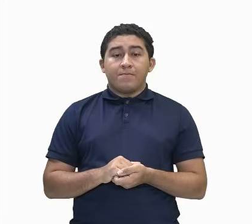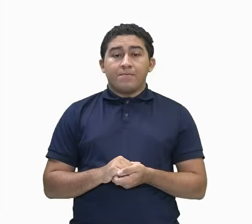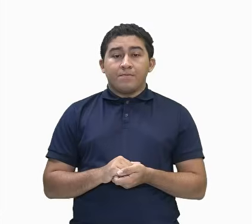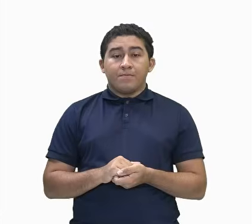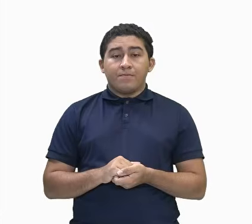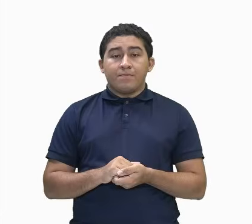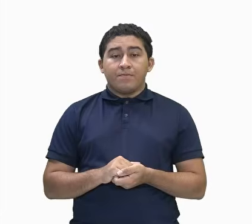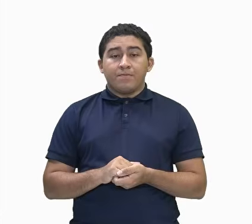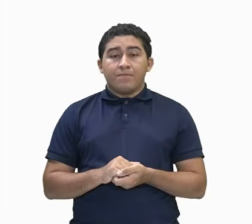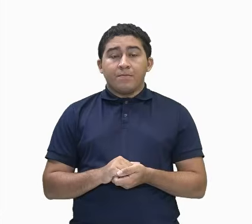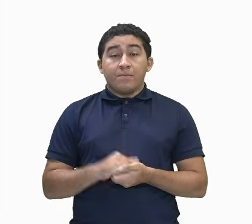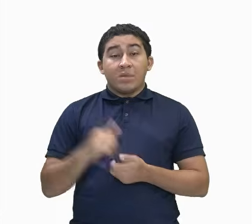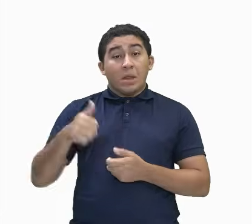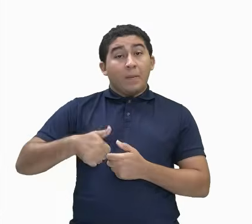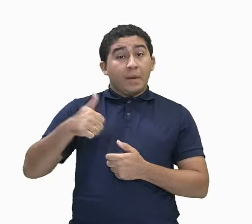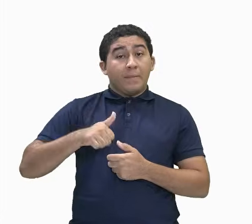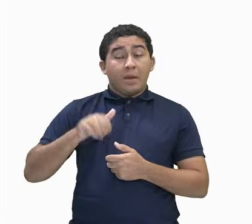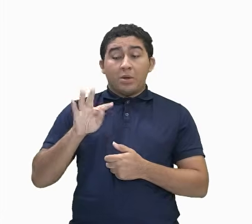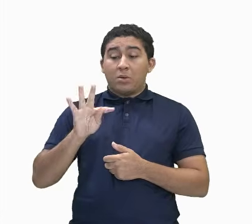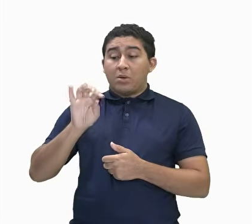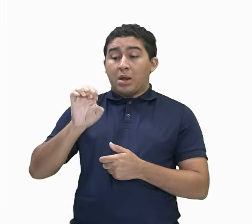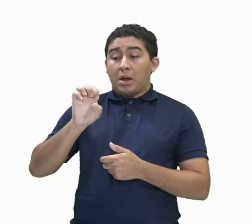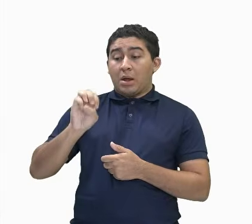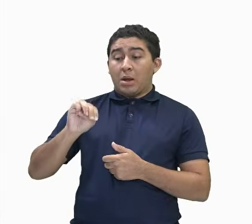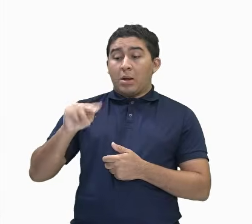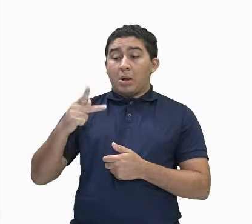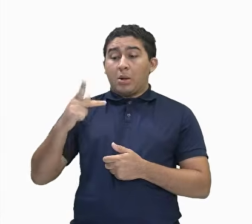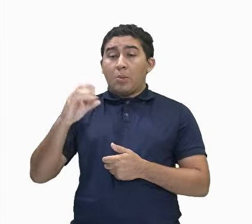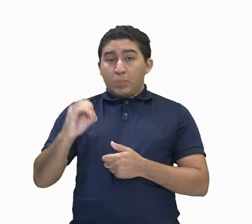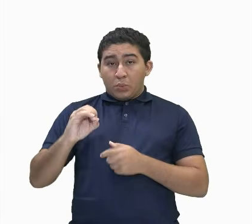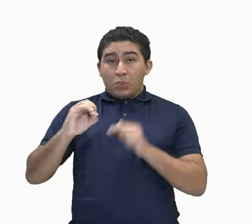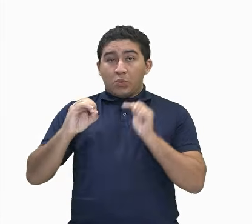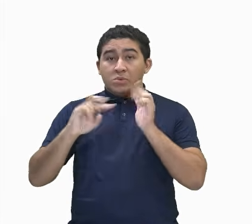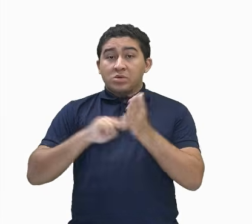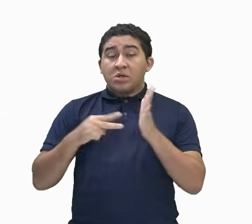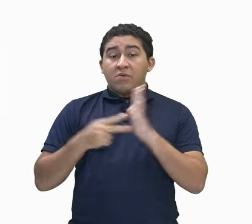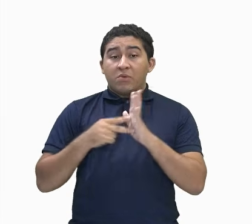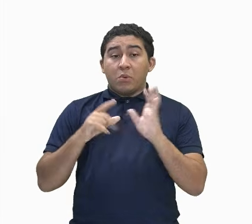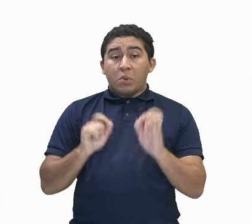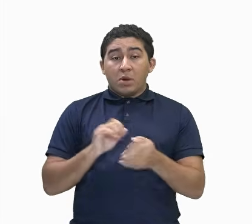vai se referir ao quê? As condições